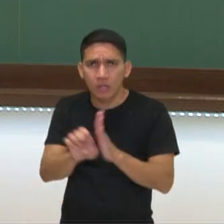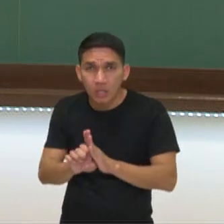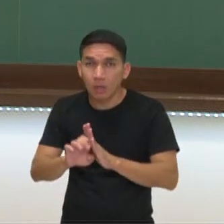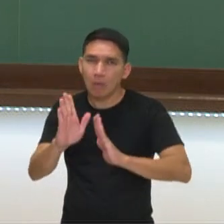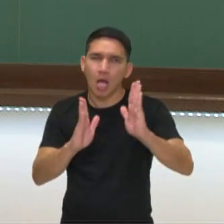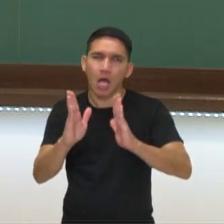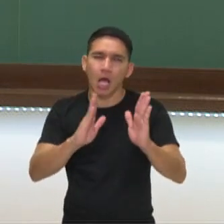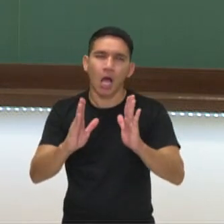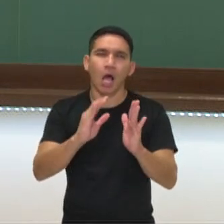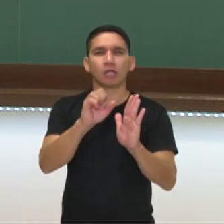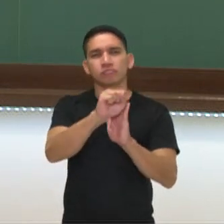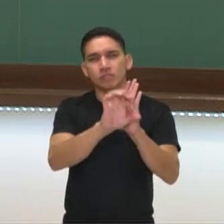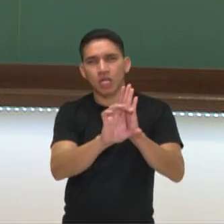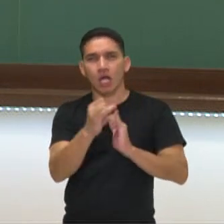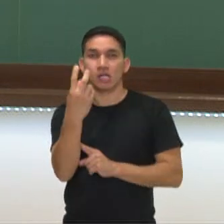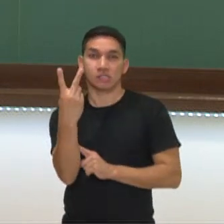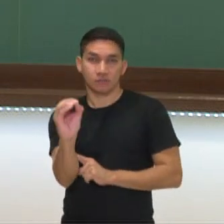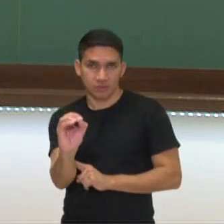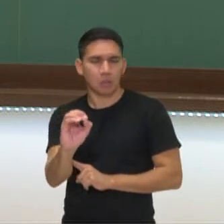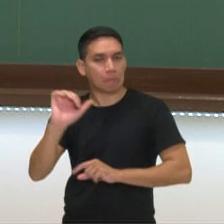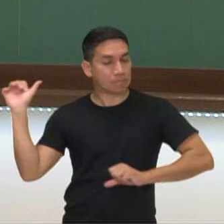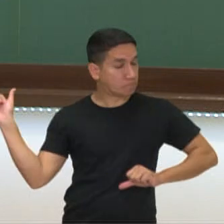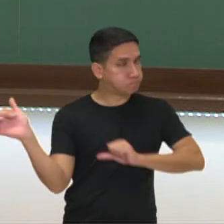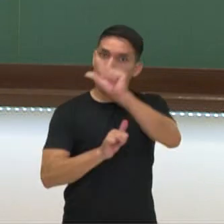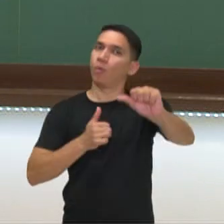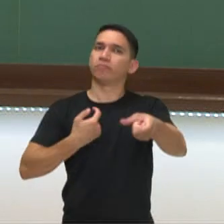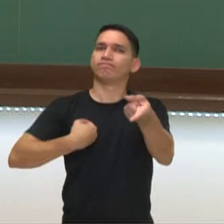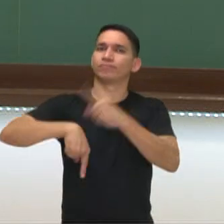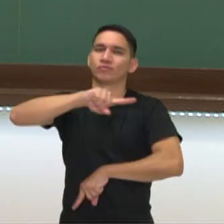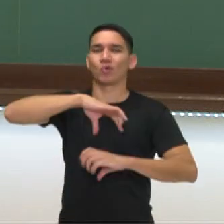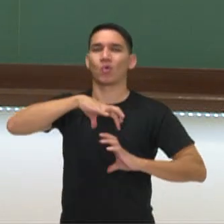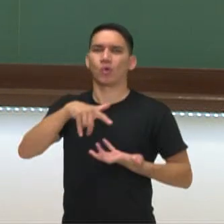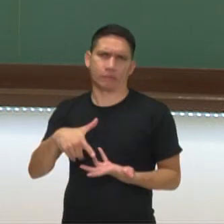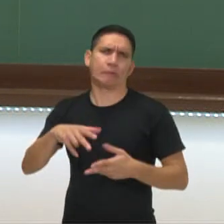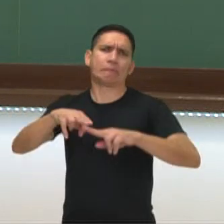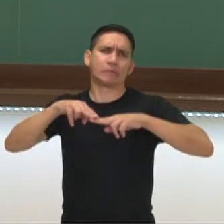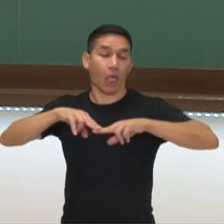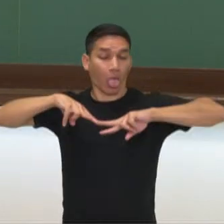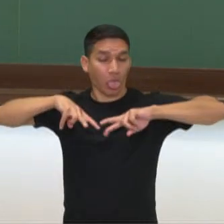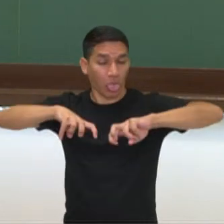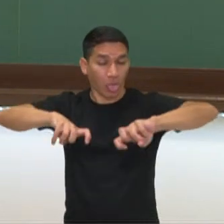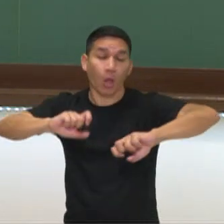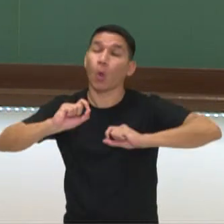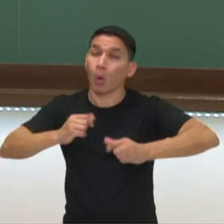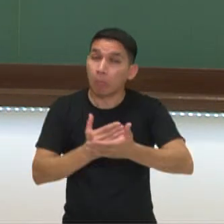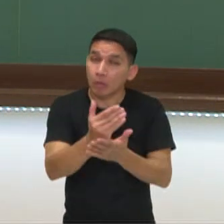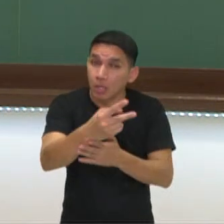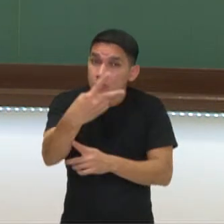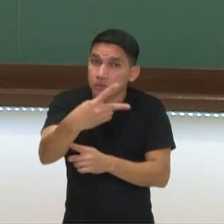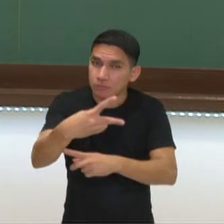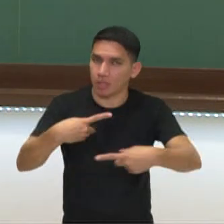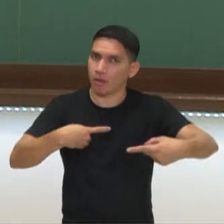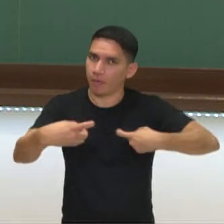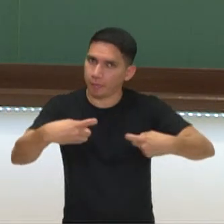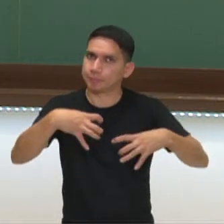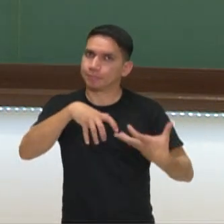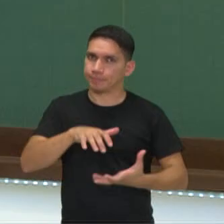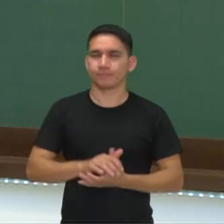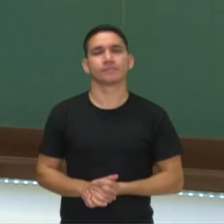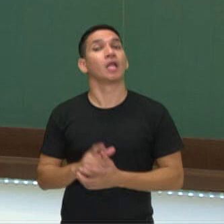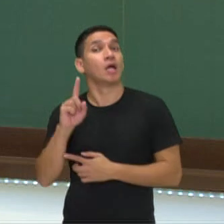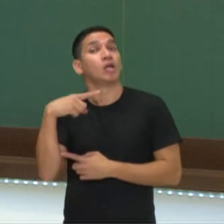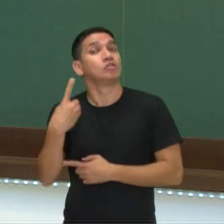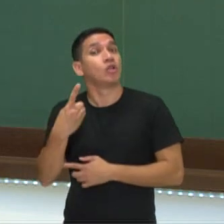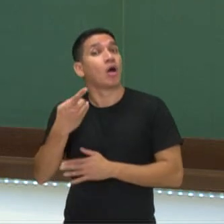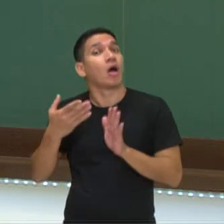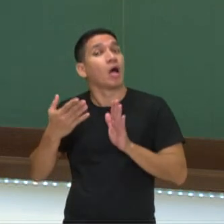XX que mudaram a história do mundo e levaram o mundo a mergulhar na Segunda Guerra Mundial. A nossa ideia